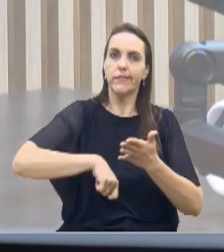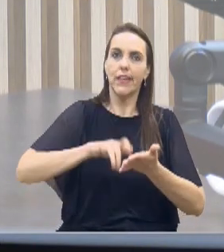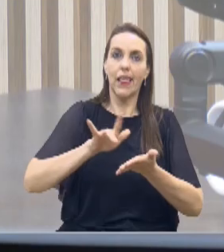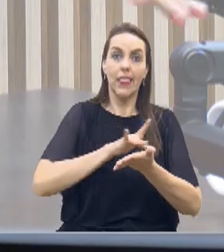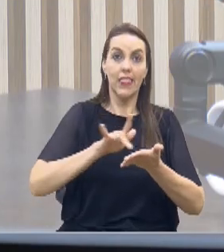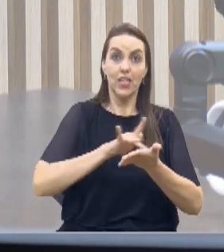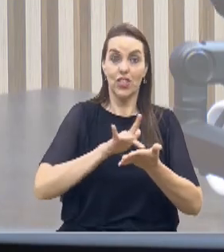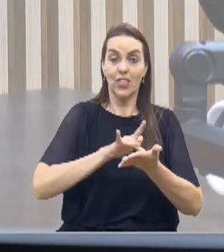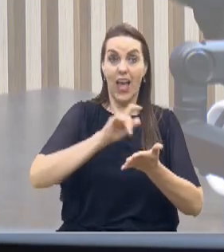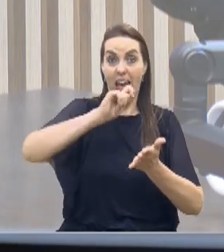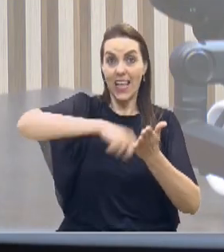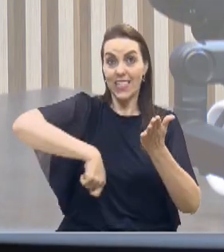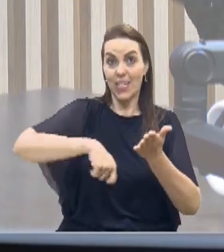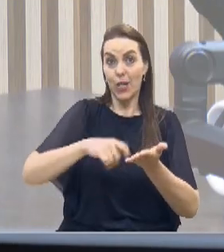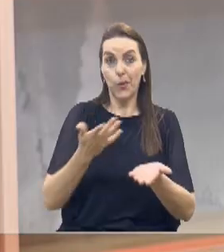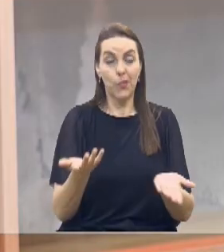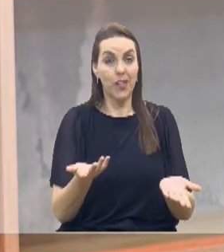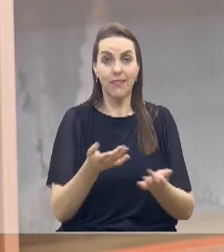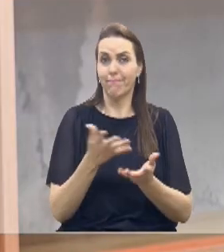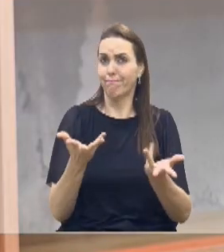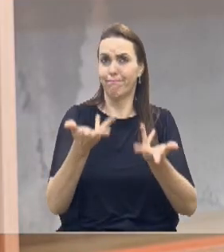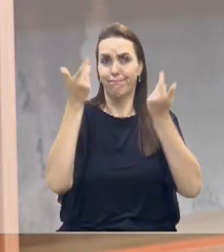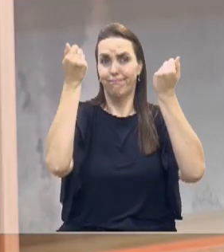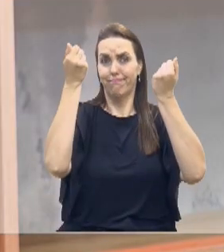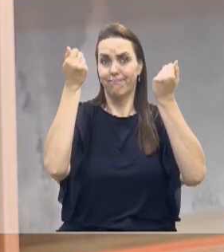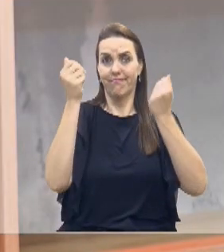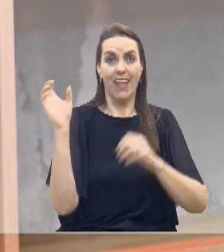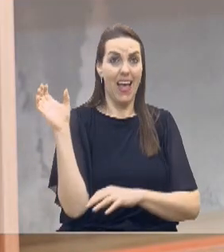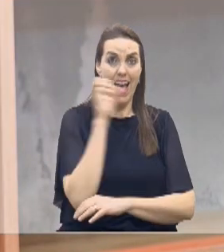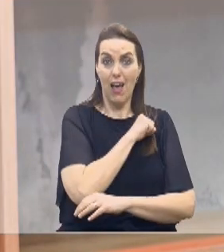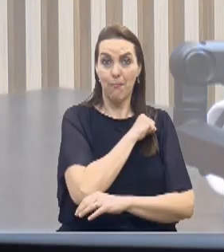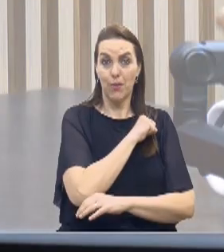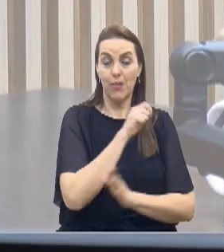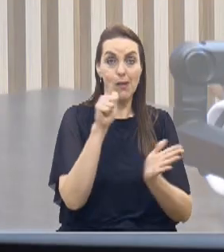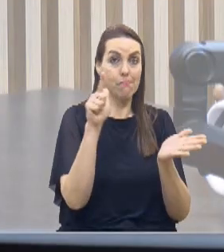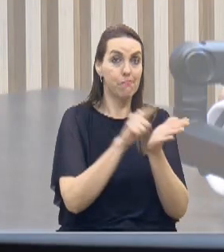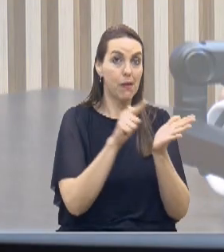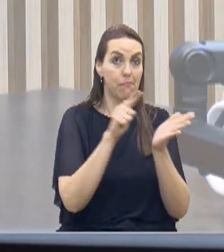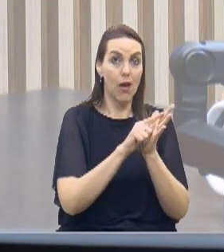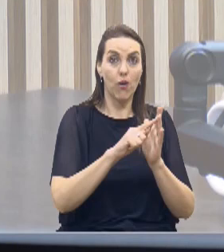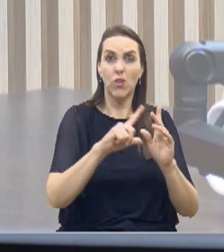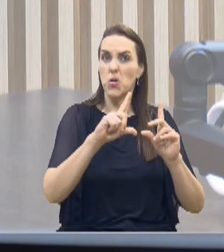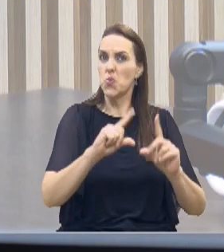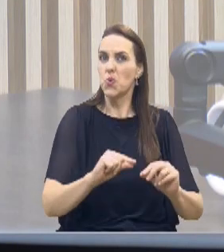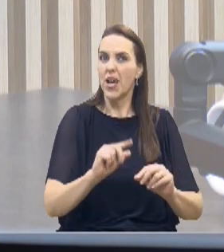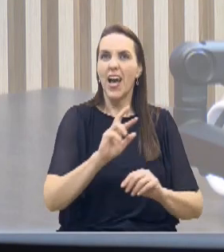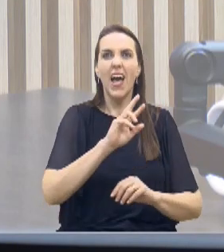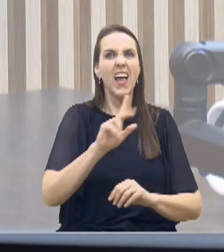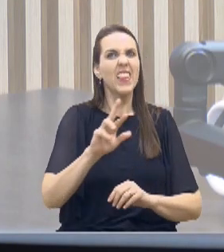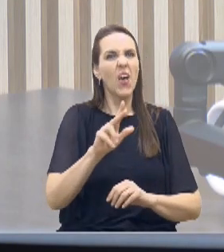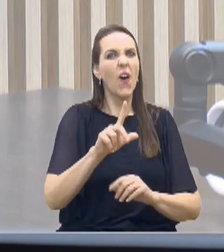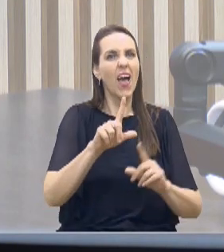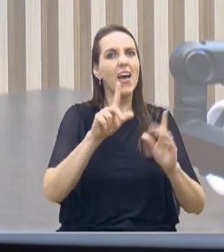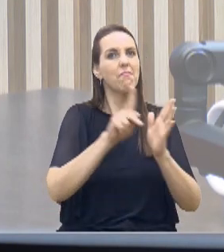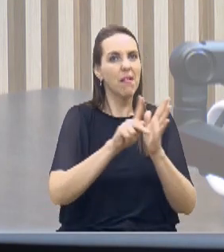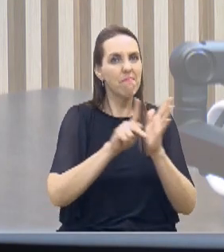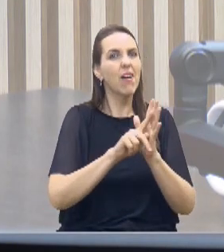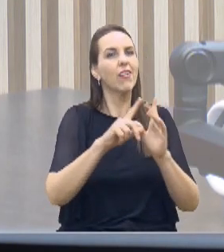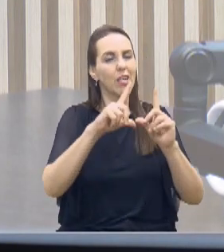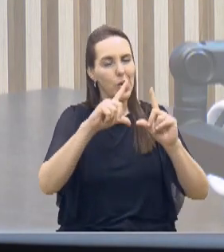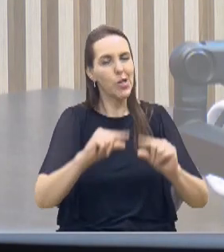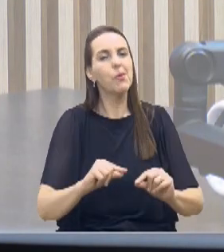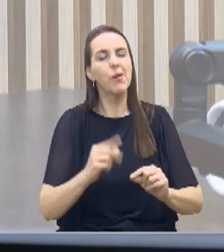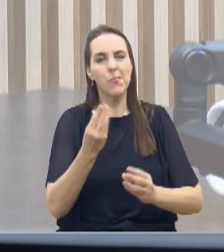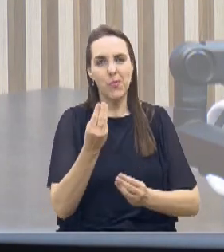foi sensacional, ela agiliza, Não, sem economia dúvida de papel. nenhuma. Não economiza tanto papel quanto a gente gostaria. Poderia ser mais.